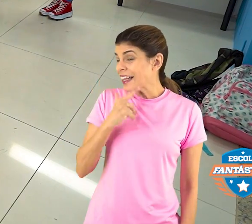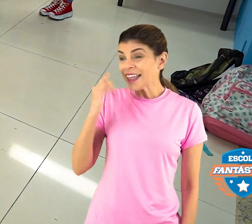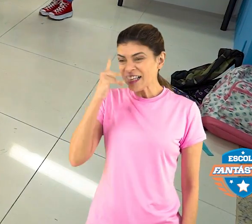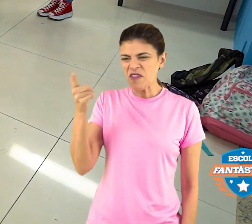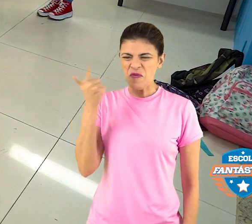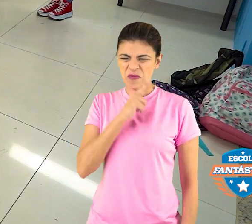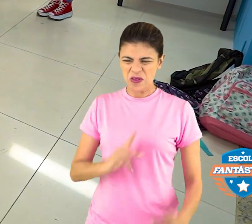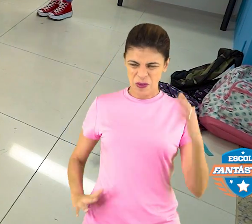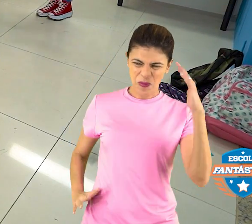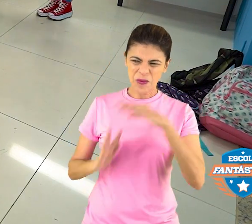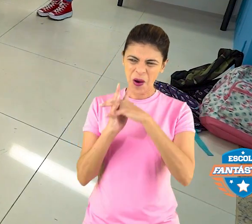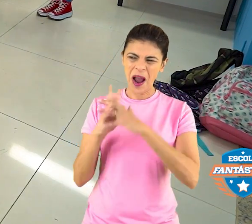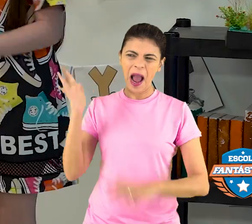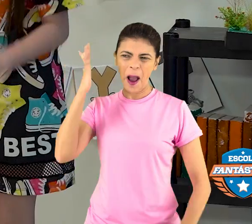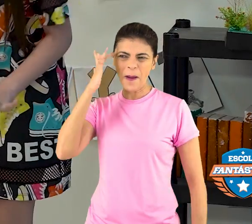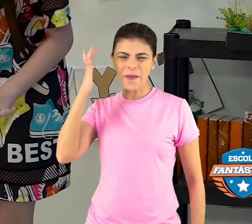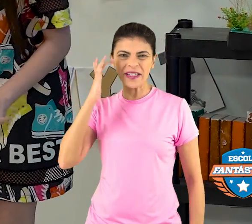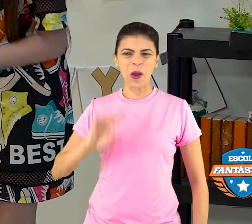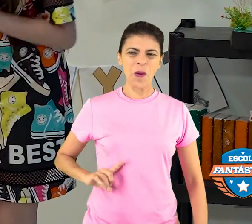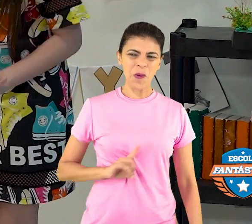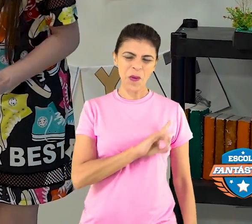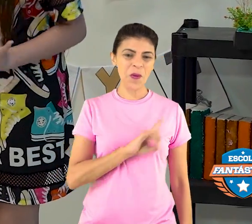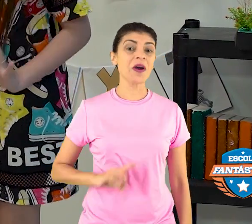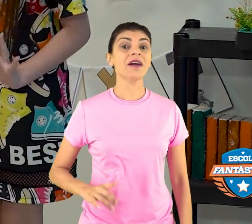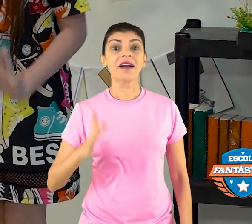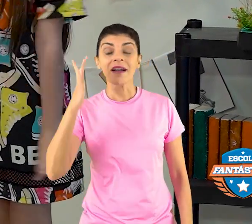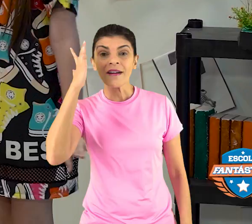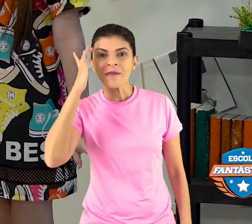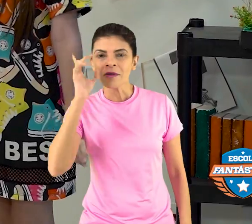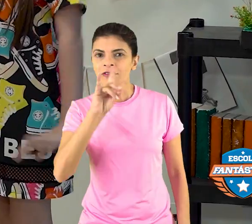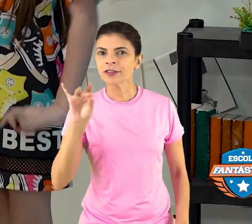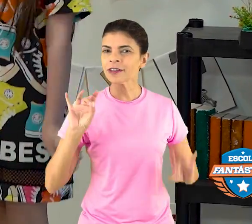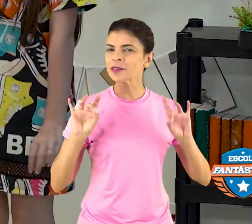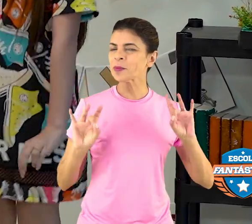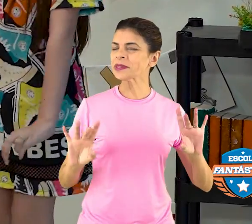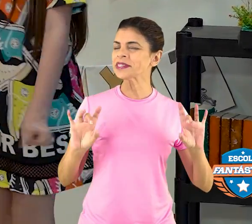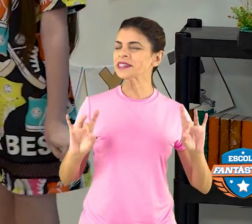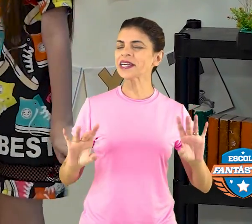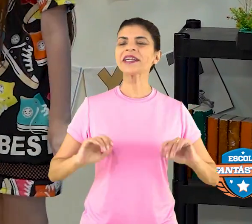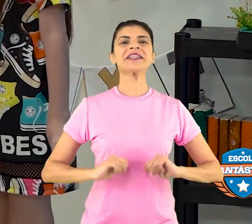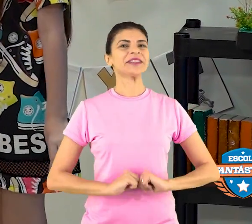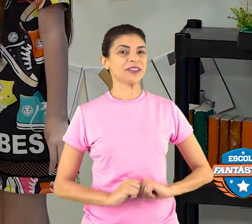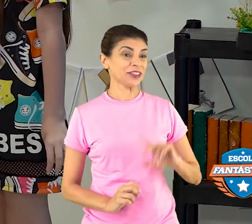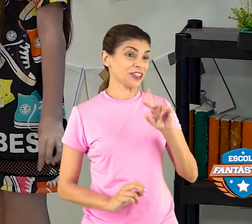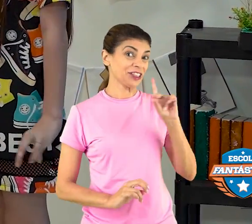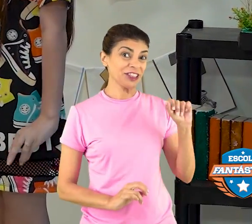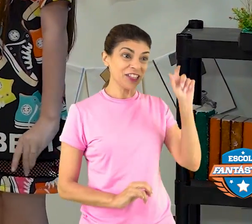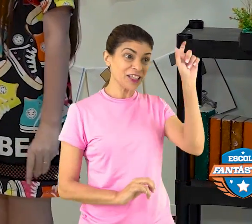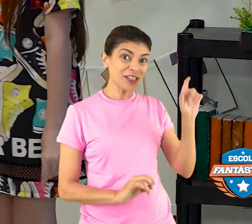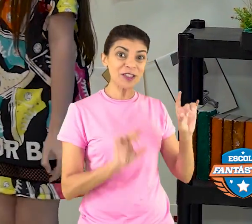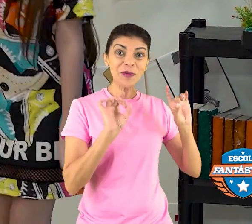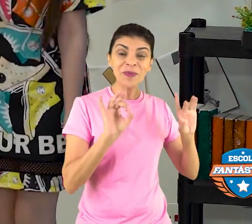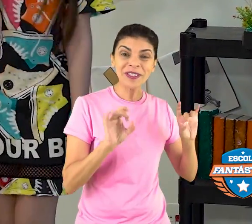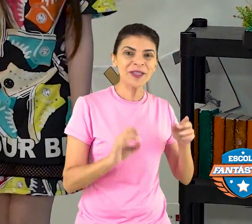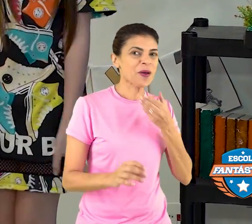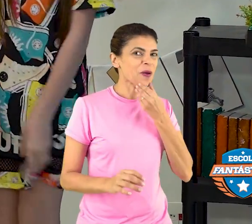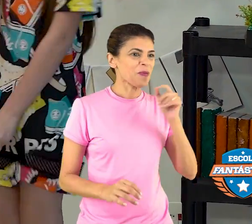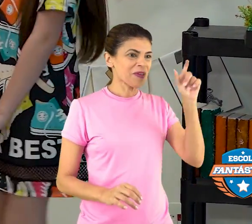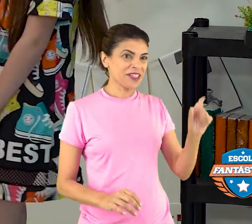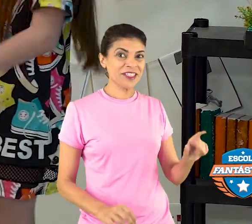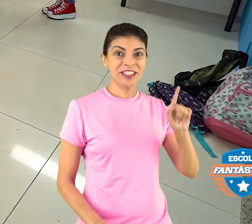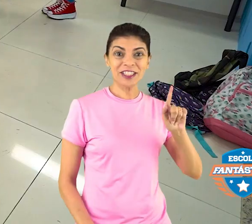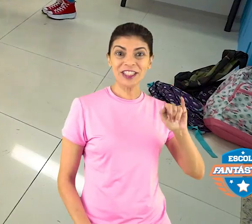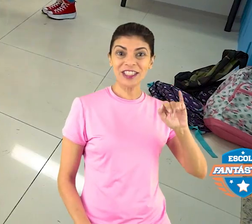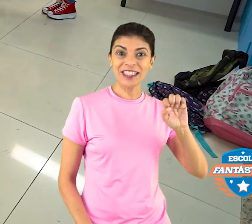Gi vai arrasar no desfile amanhã. Amanhã é o grande dia, meninas. O grande Giselo vai assistir o seu desfile,